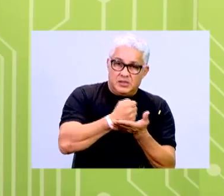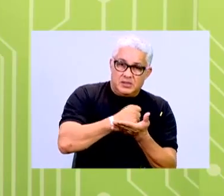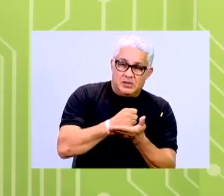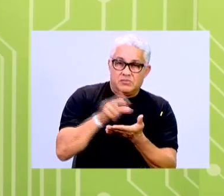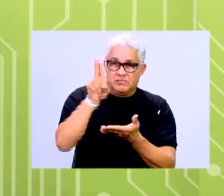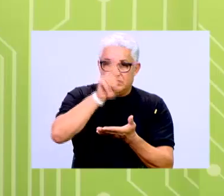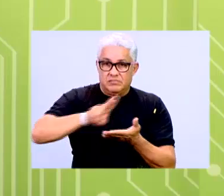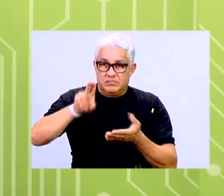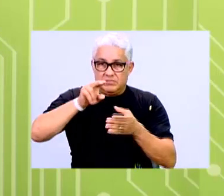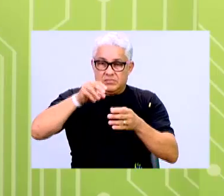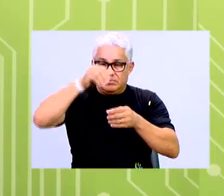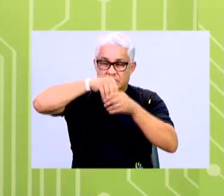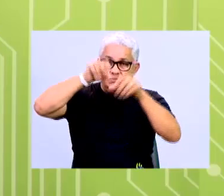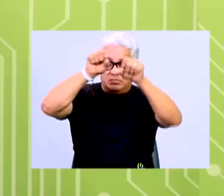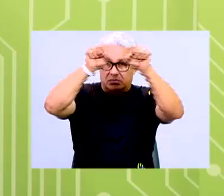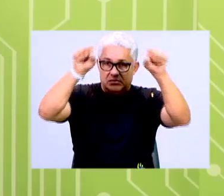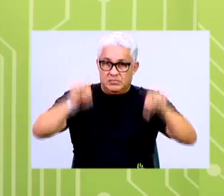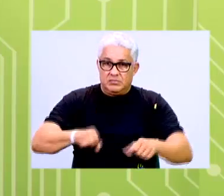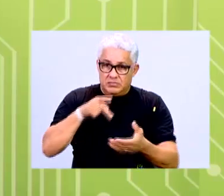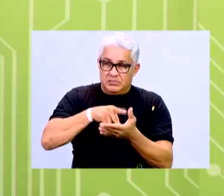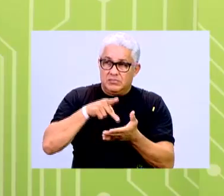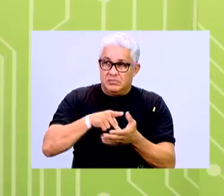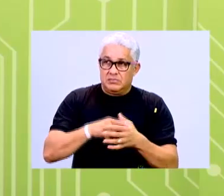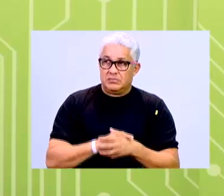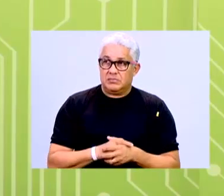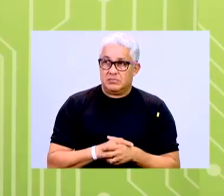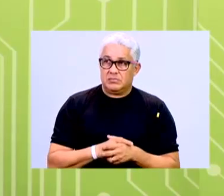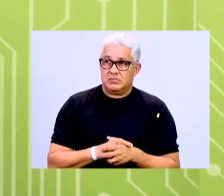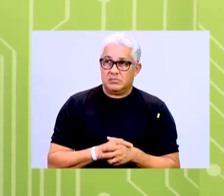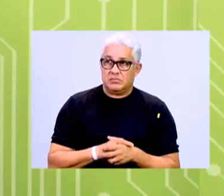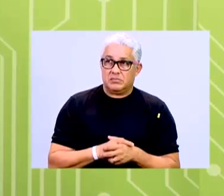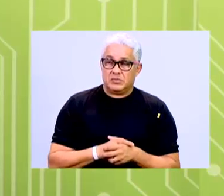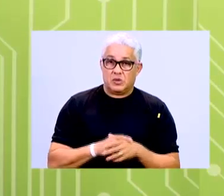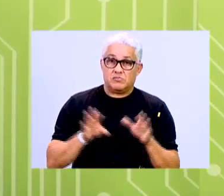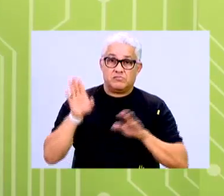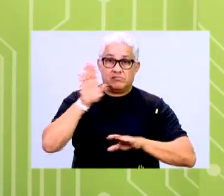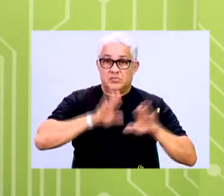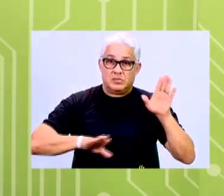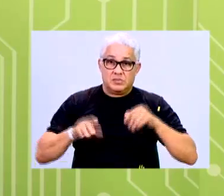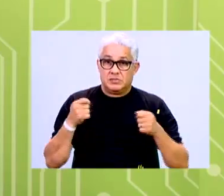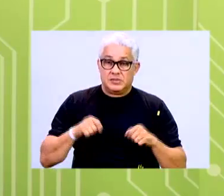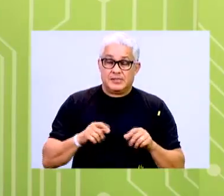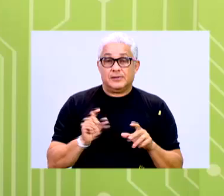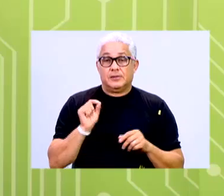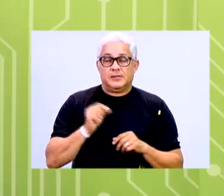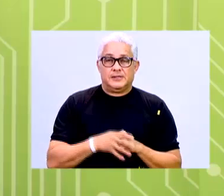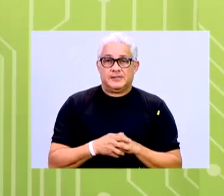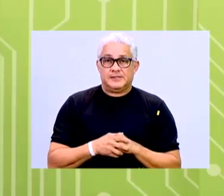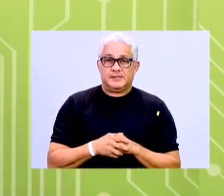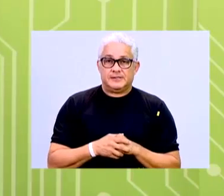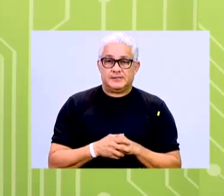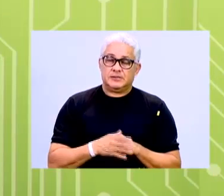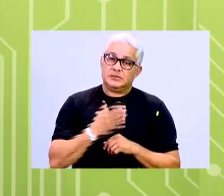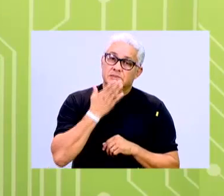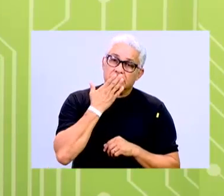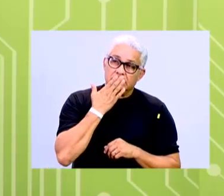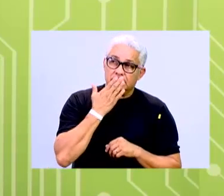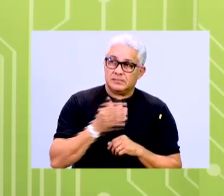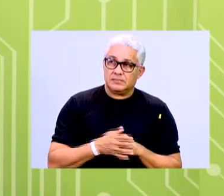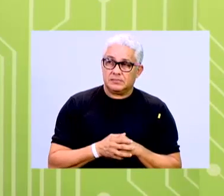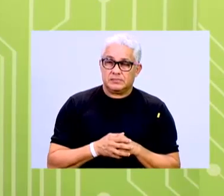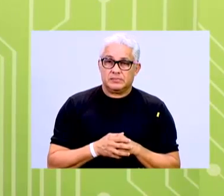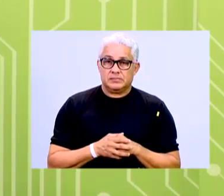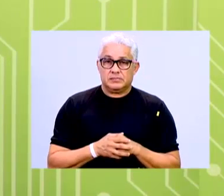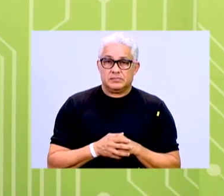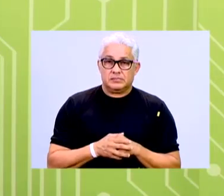usando o sistema realmente, efetivamente. E aí o nosso cuidado tem que estar justamente na forma em